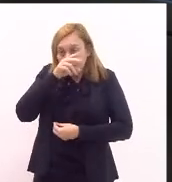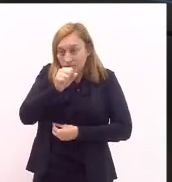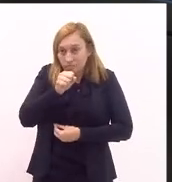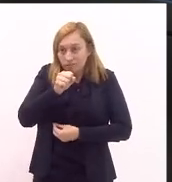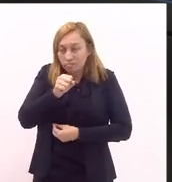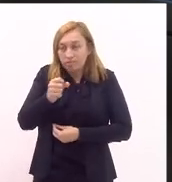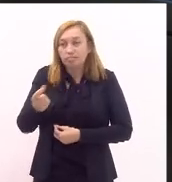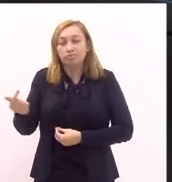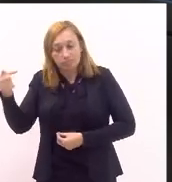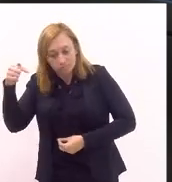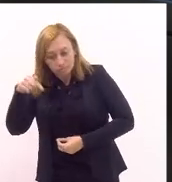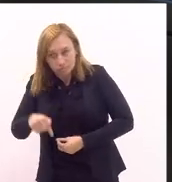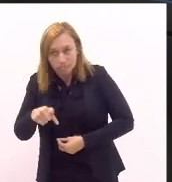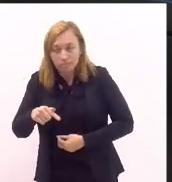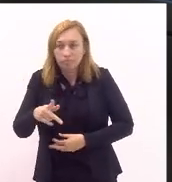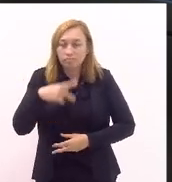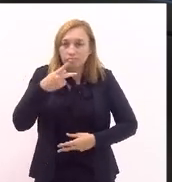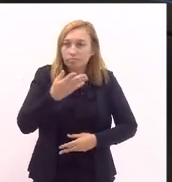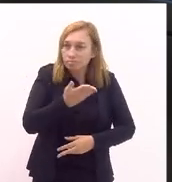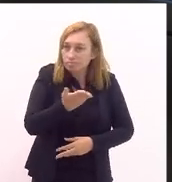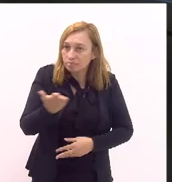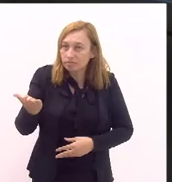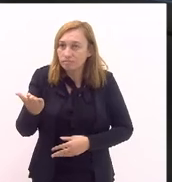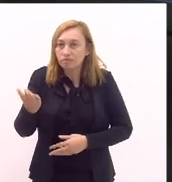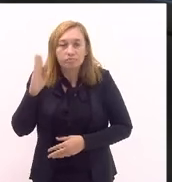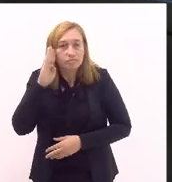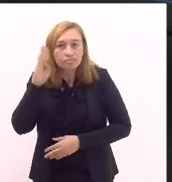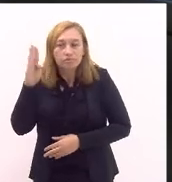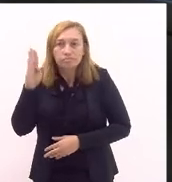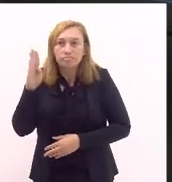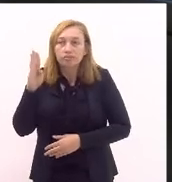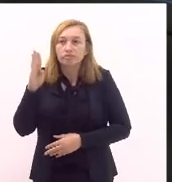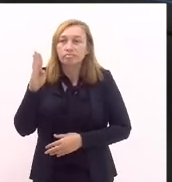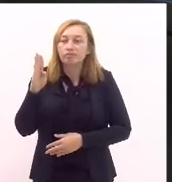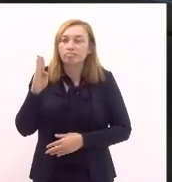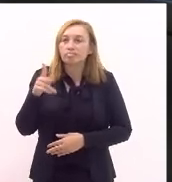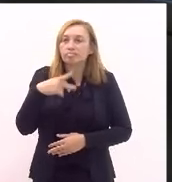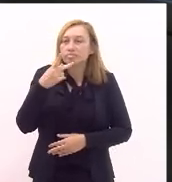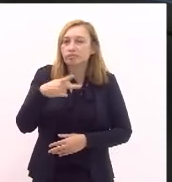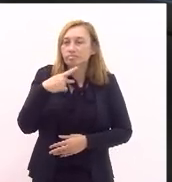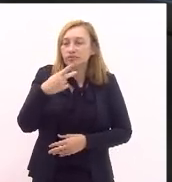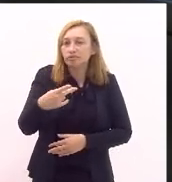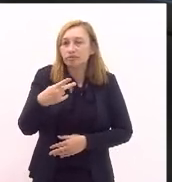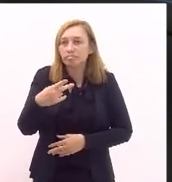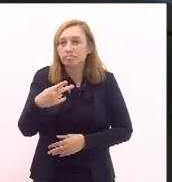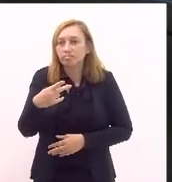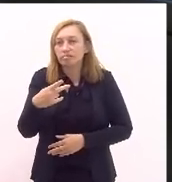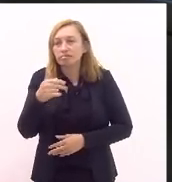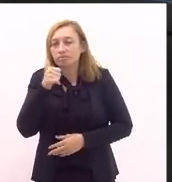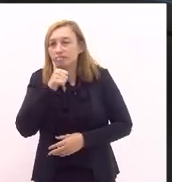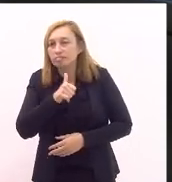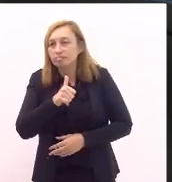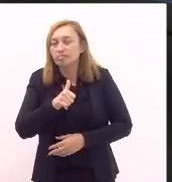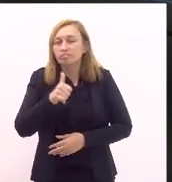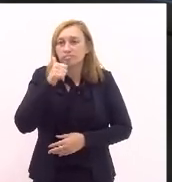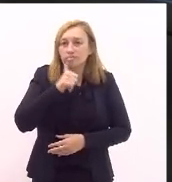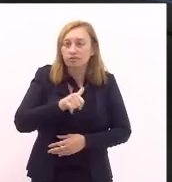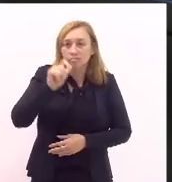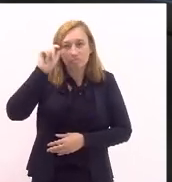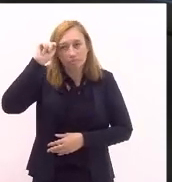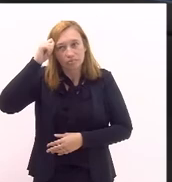para poder vir aqui para dizer para vocês principalmente para as mulheres para as mulheres negras